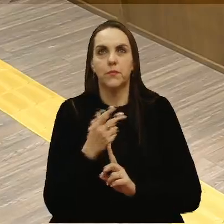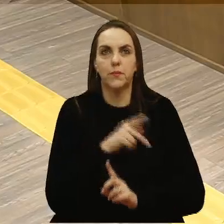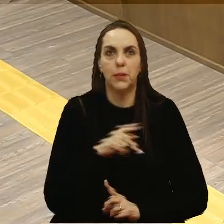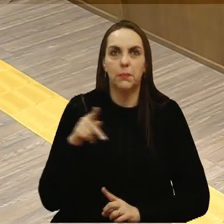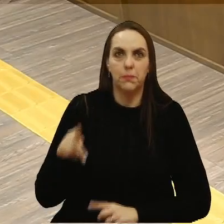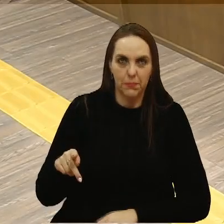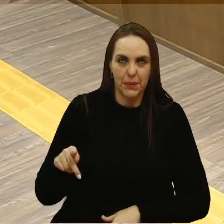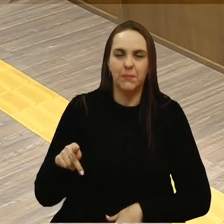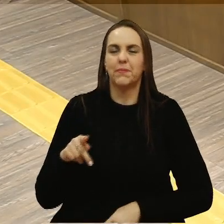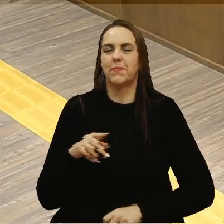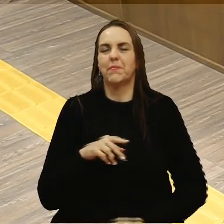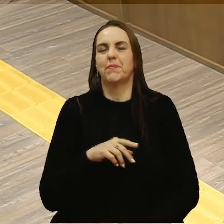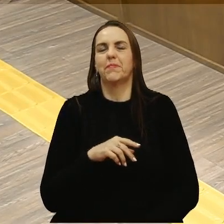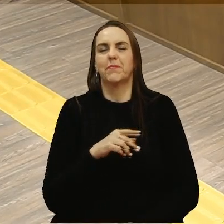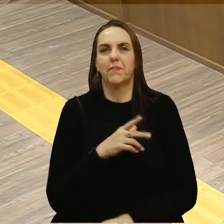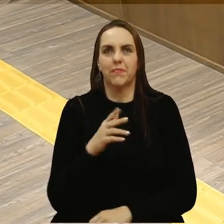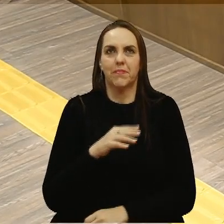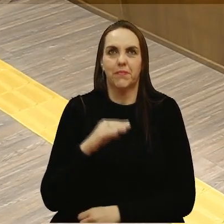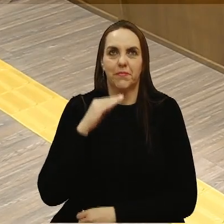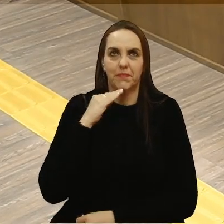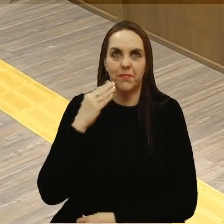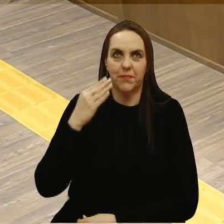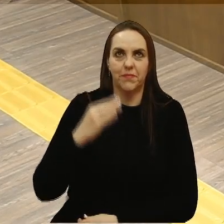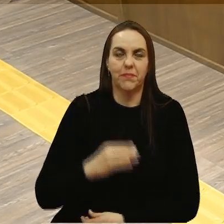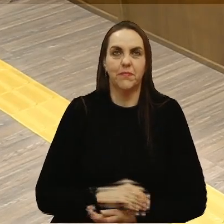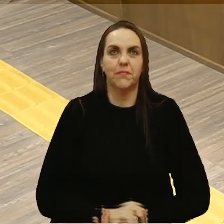Uma parte breve, se possível.